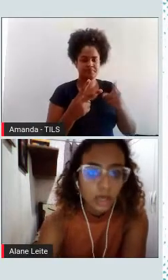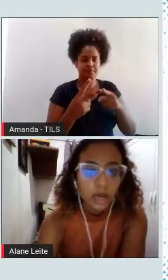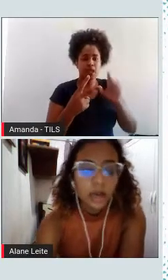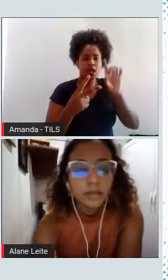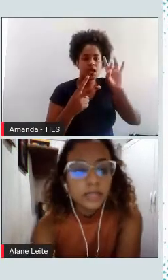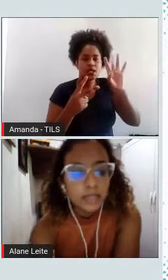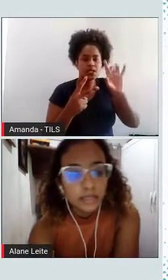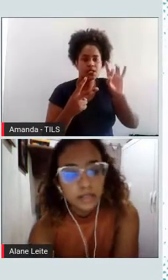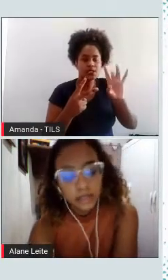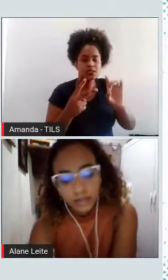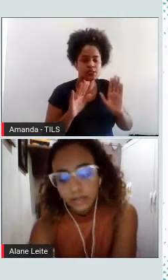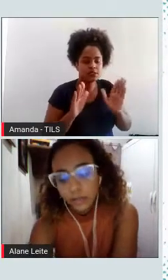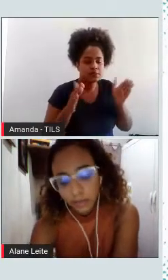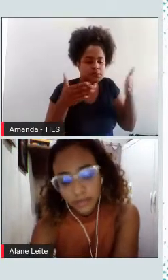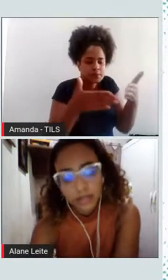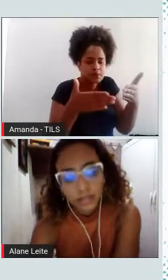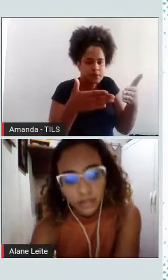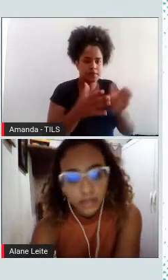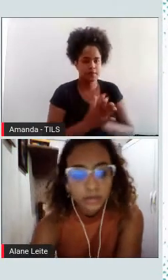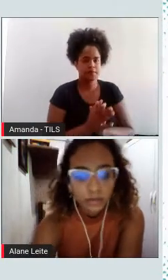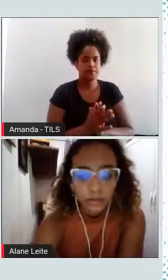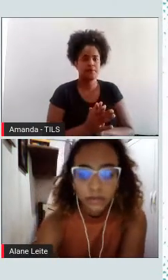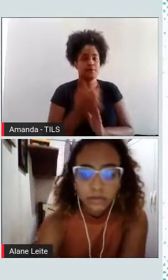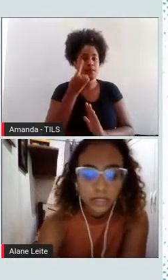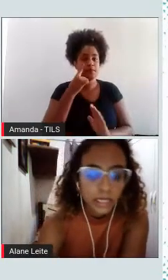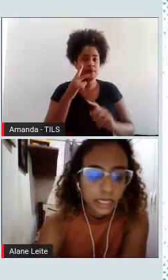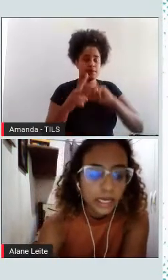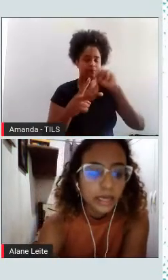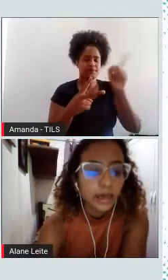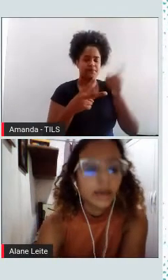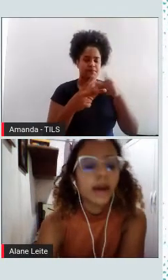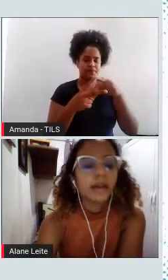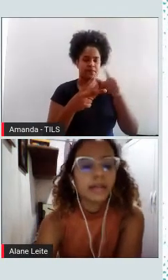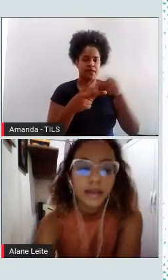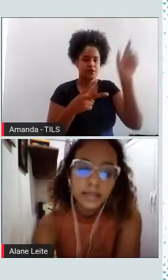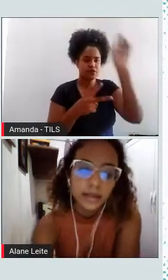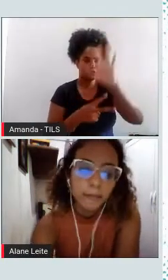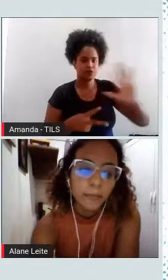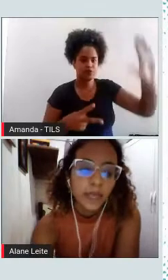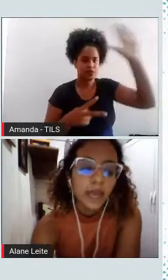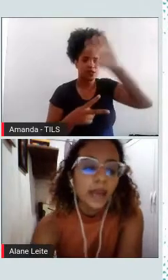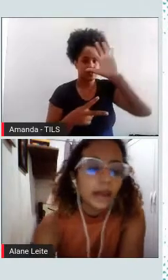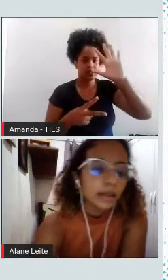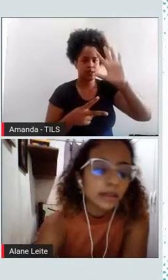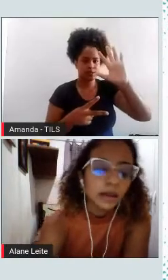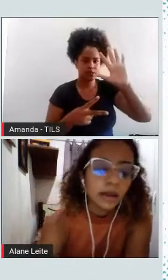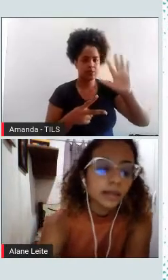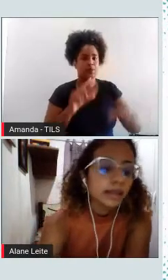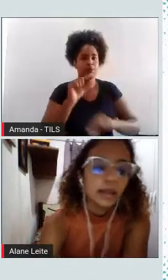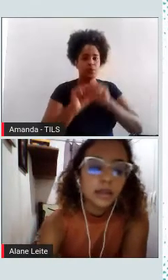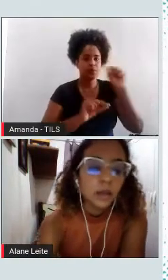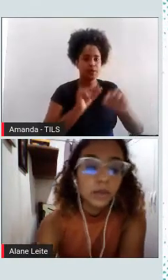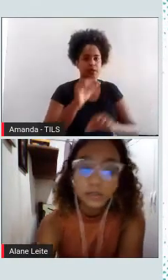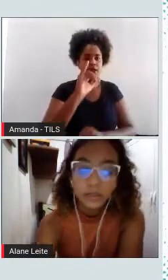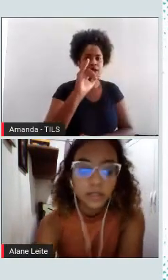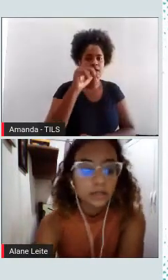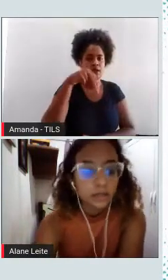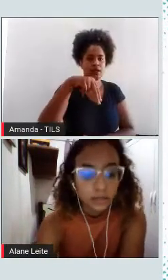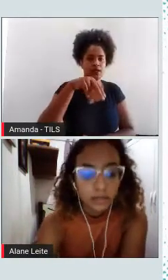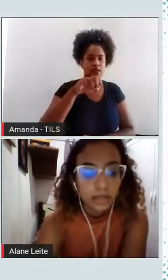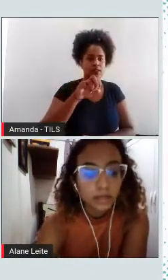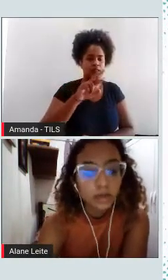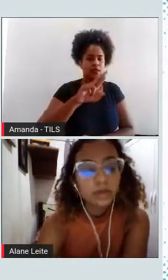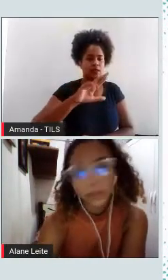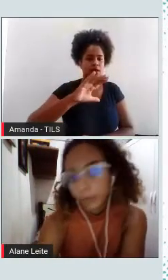específicas. Dentre as propriedades gerais, eu trouxe algumas aqui, que é a inércia, a matéria ela não modifica